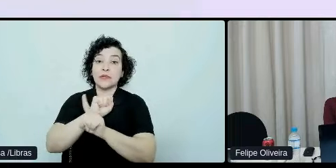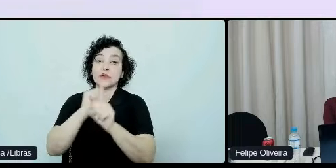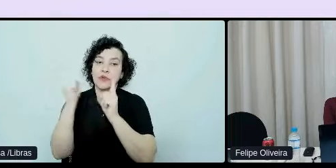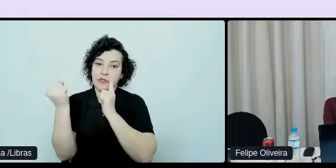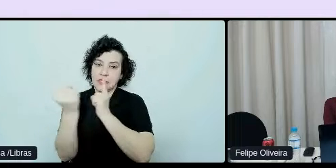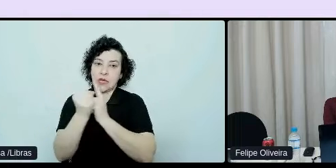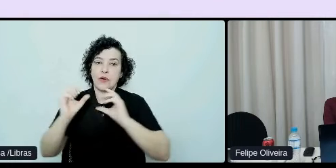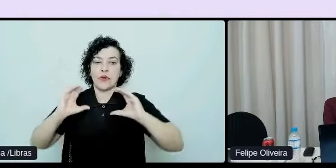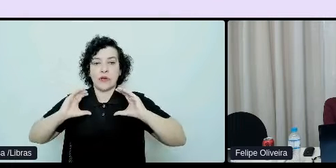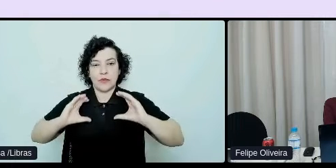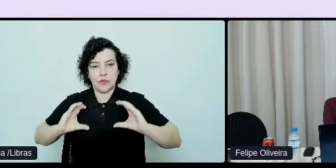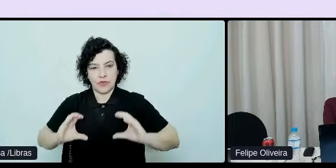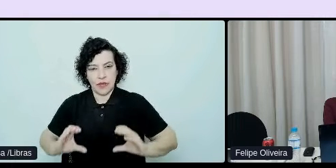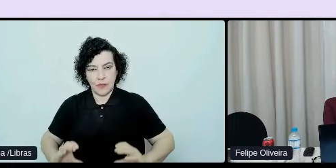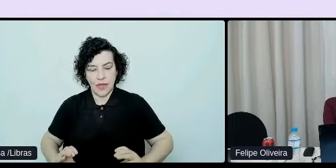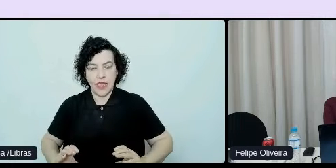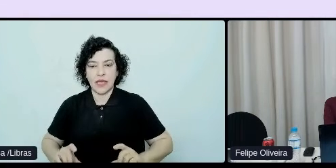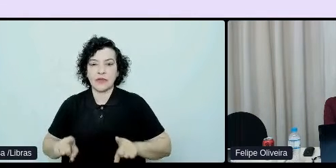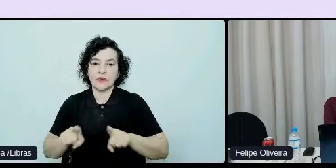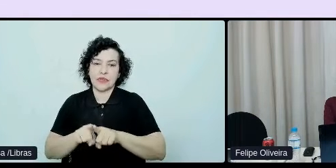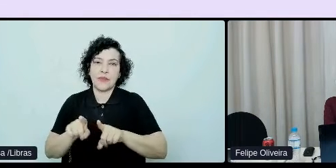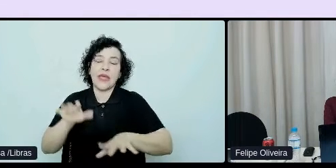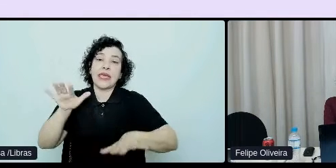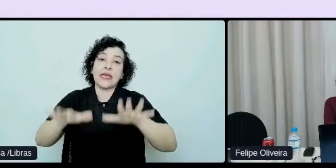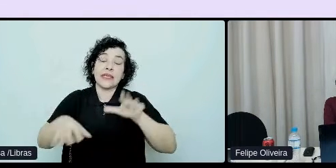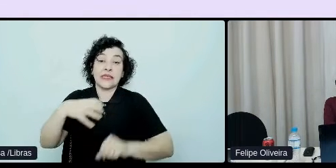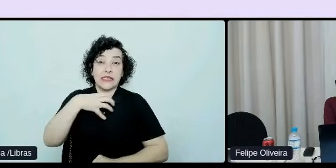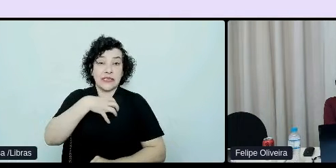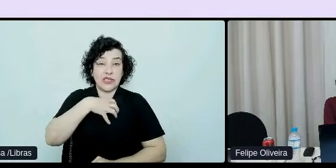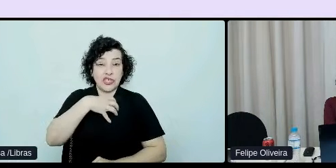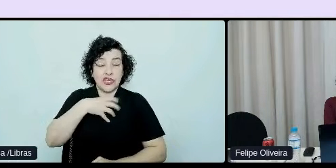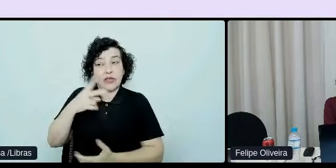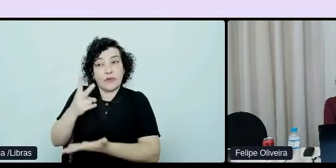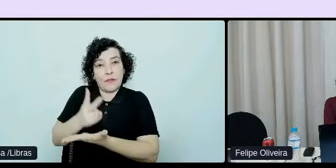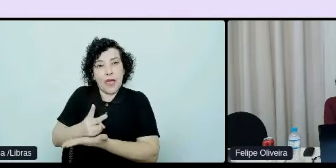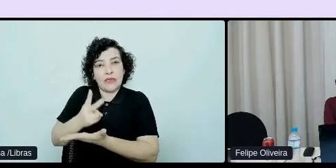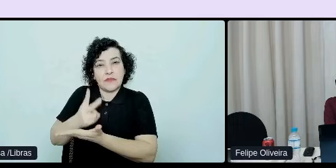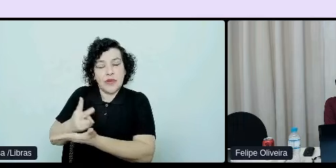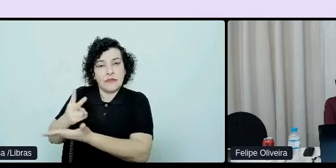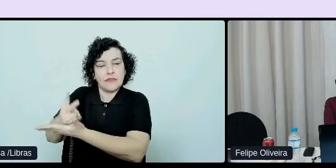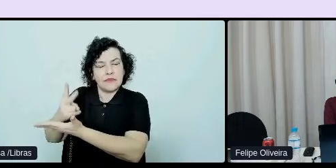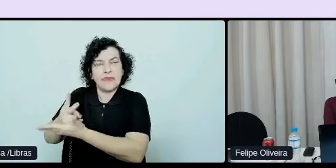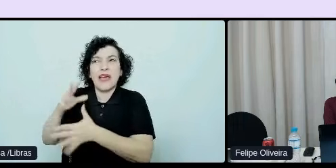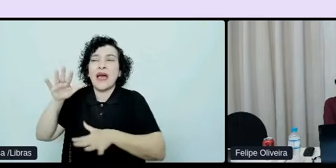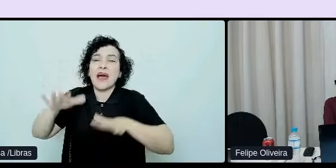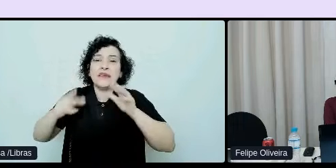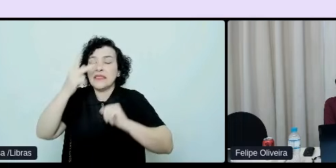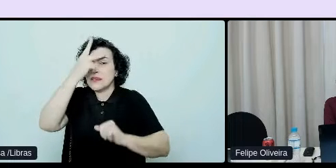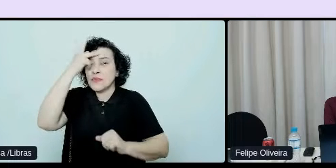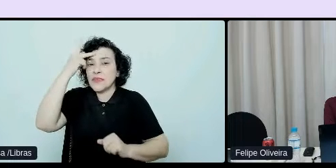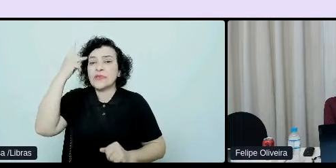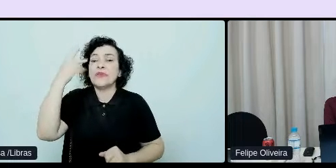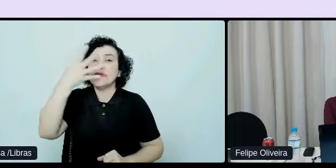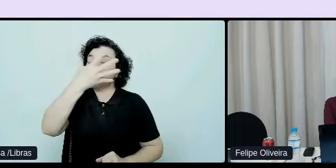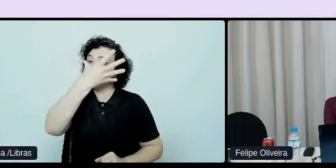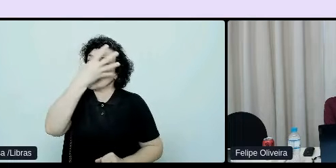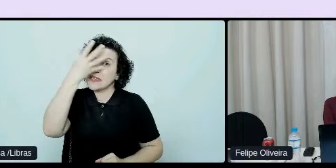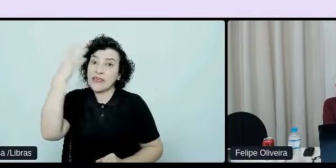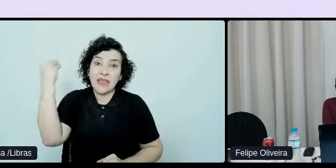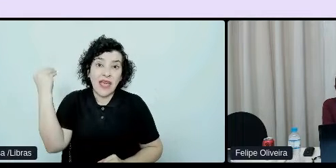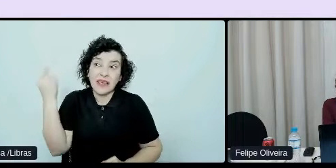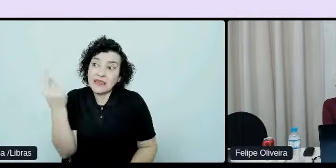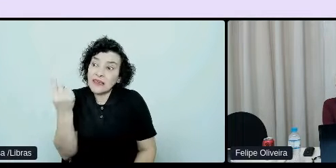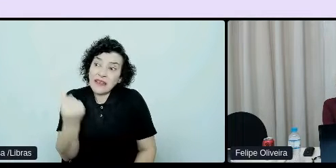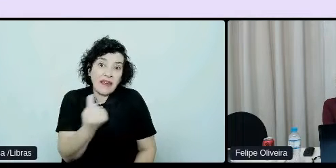comportamentos, padrões restritos e repetitivos. Mas uma coisa que às vezes as pessoas esquecem é que nós somos pessoas,